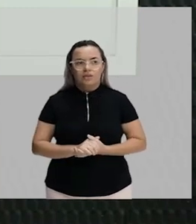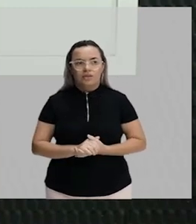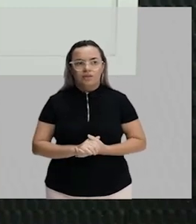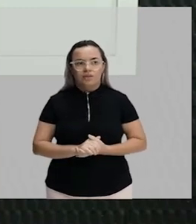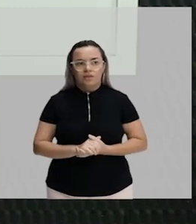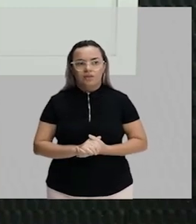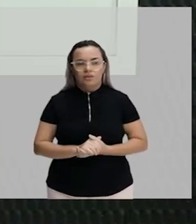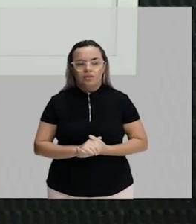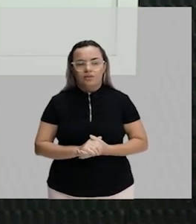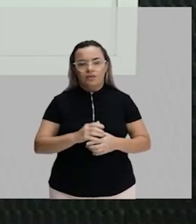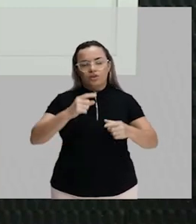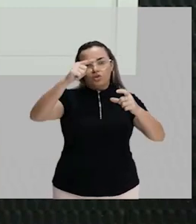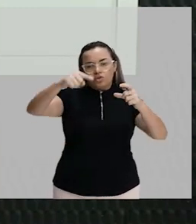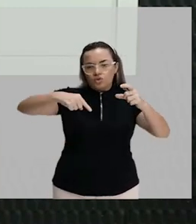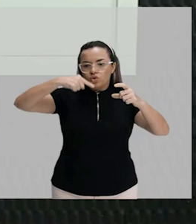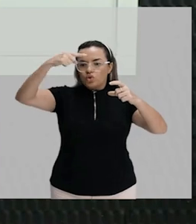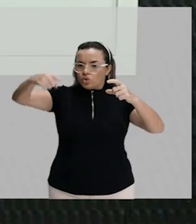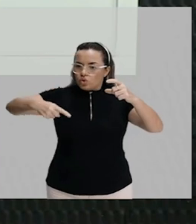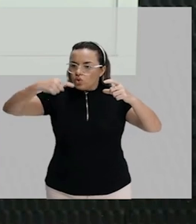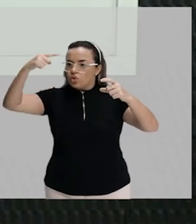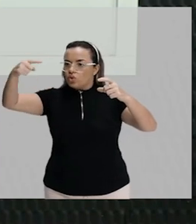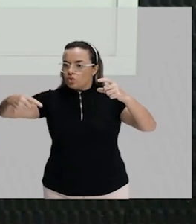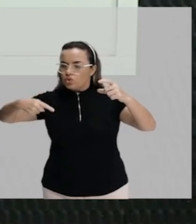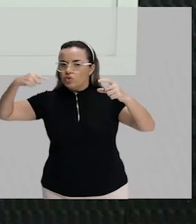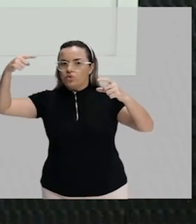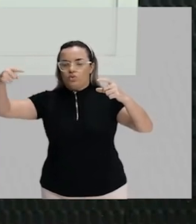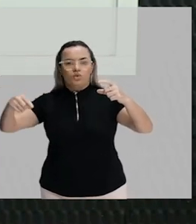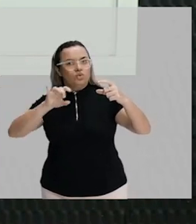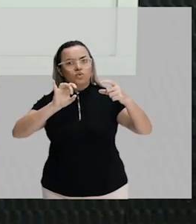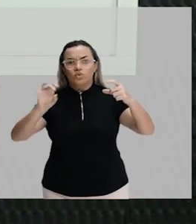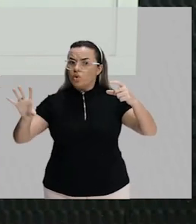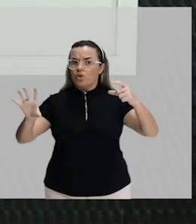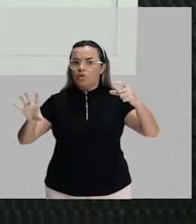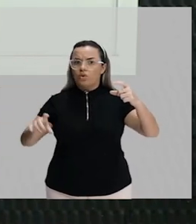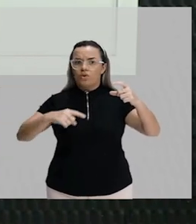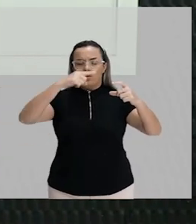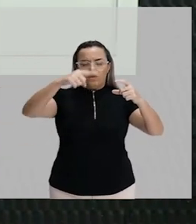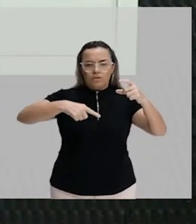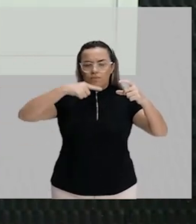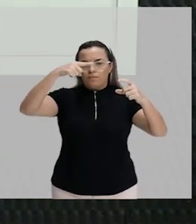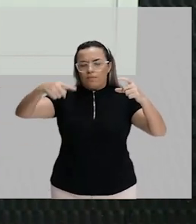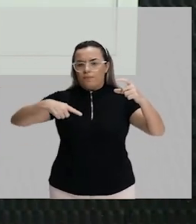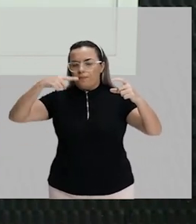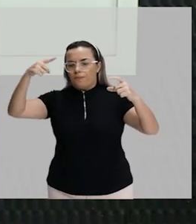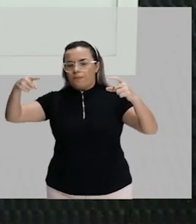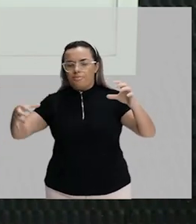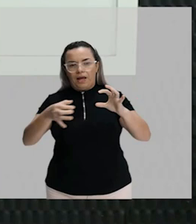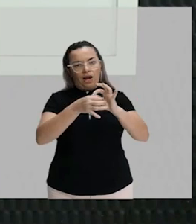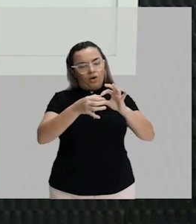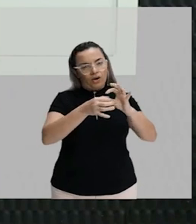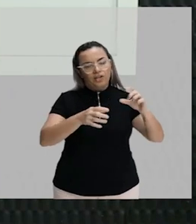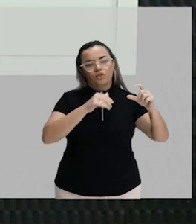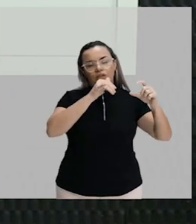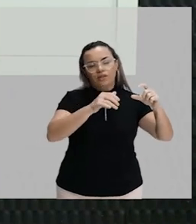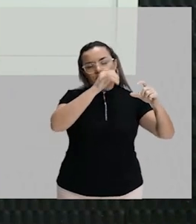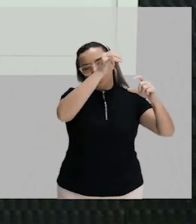percorrer Apenas não é essa esse fio que vai dar as voltas ela não passa